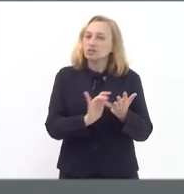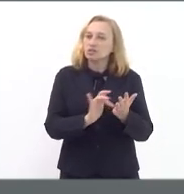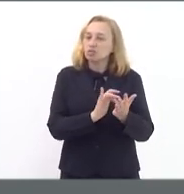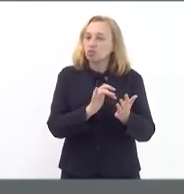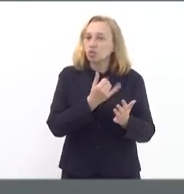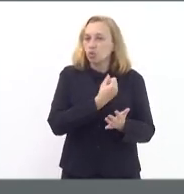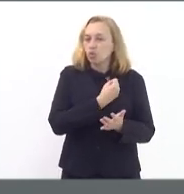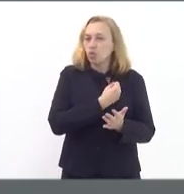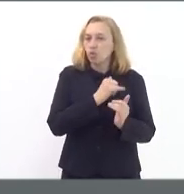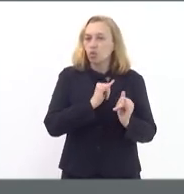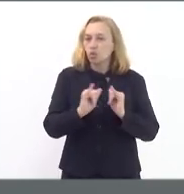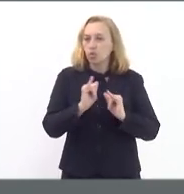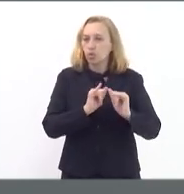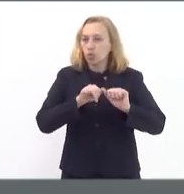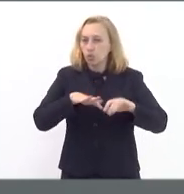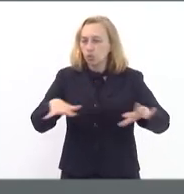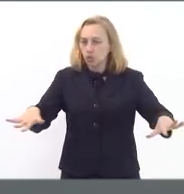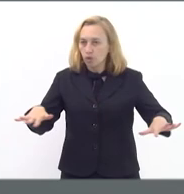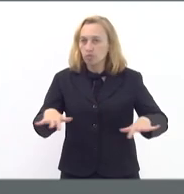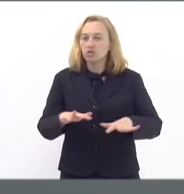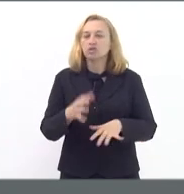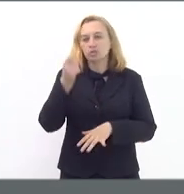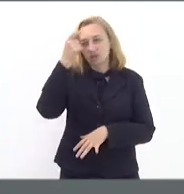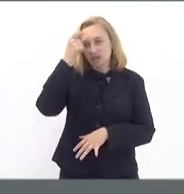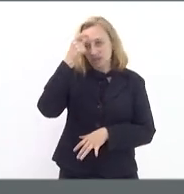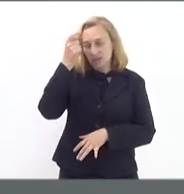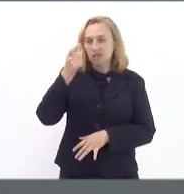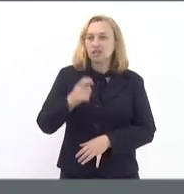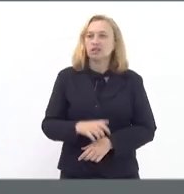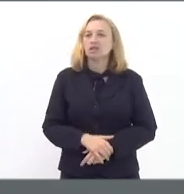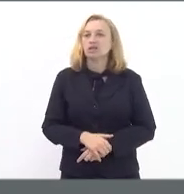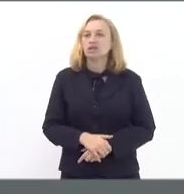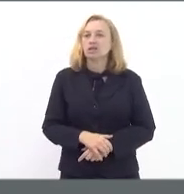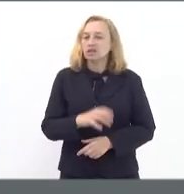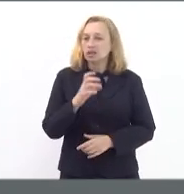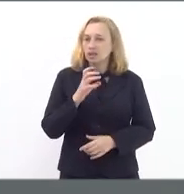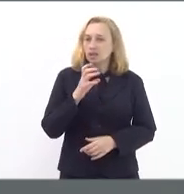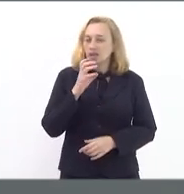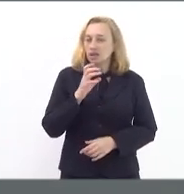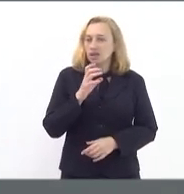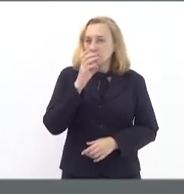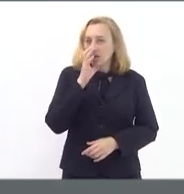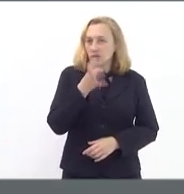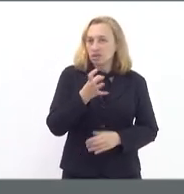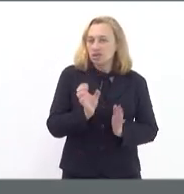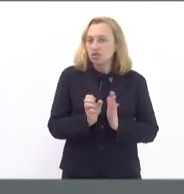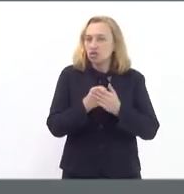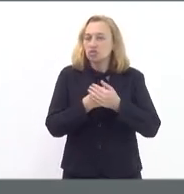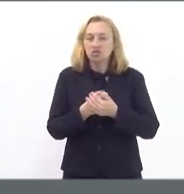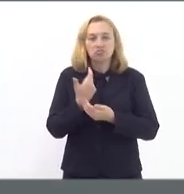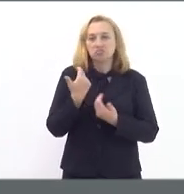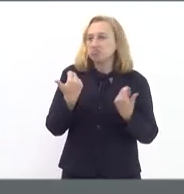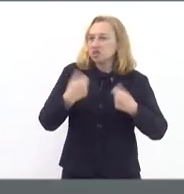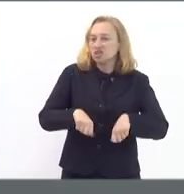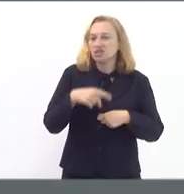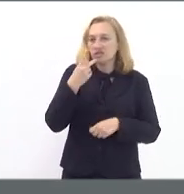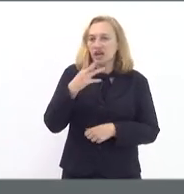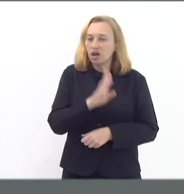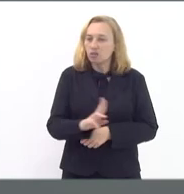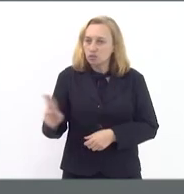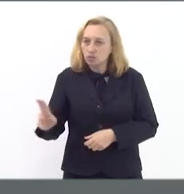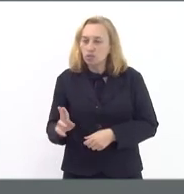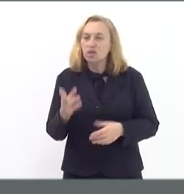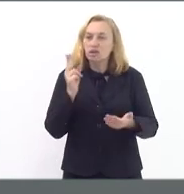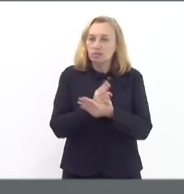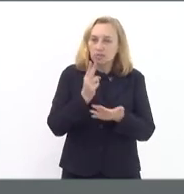fogo dele com esses contatos informamos conscientizamos que é uma é uma denúncia anônima não precisa se identificar apesar do número de